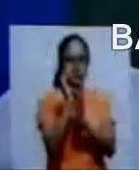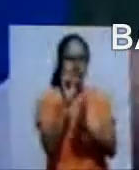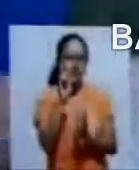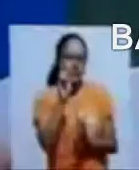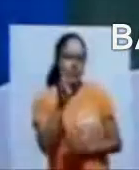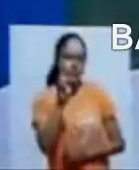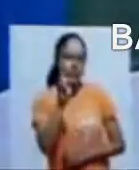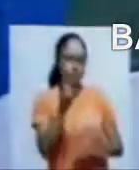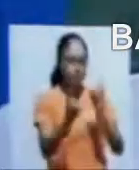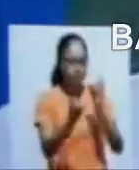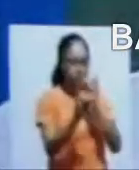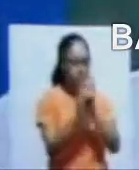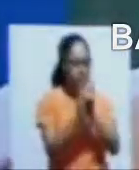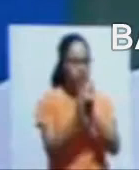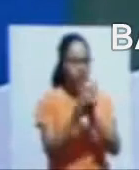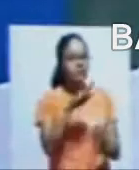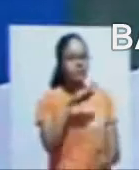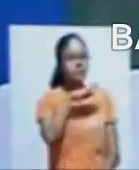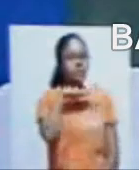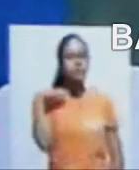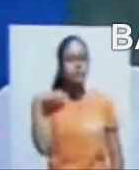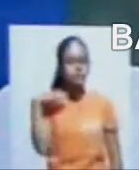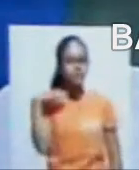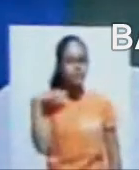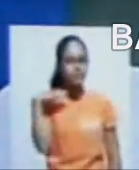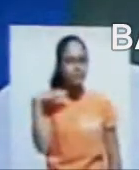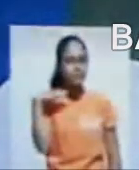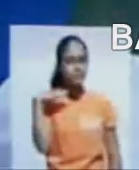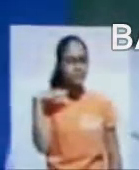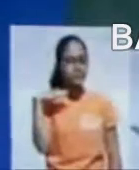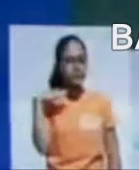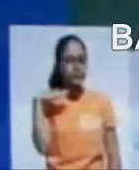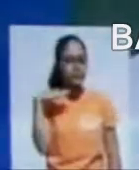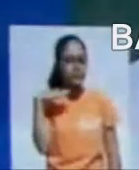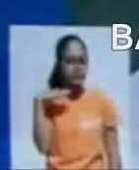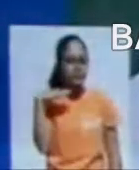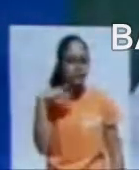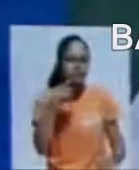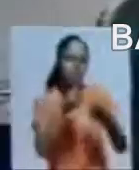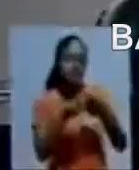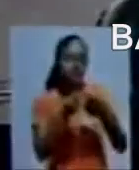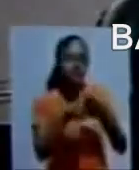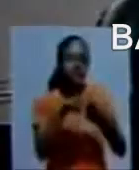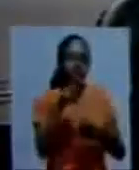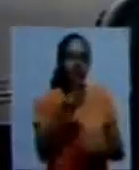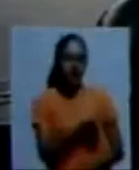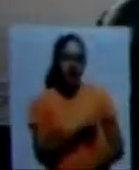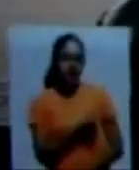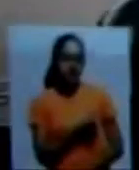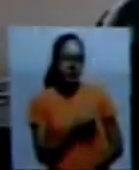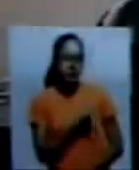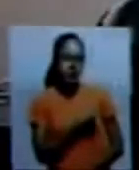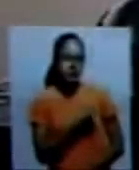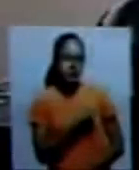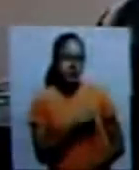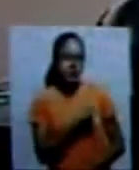você vai encontrar essa morte de que falava Colossenses. Vossa vida está